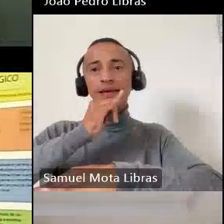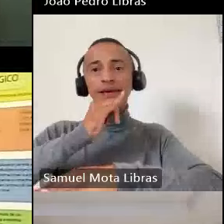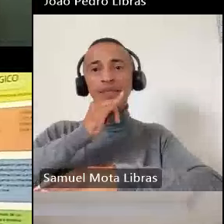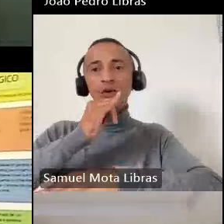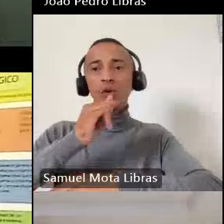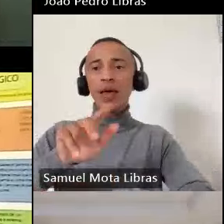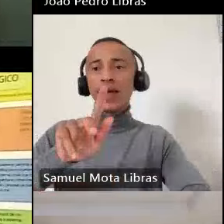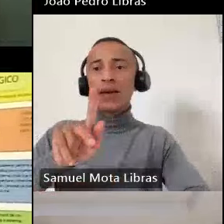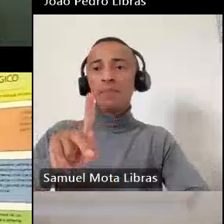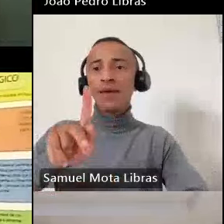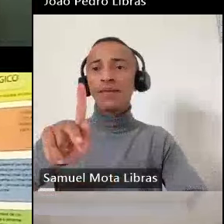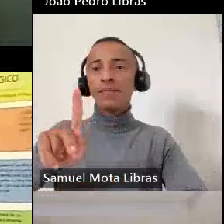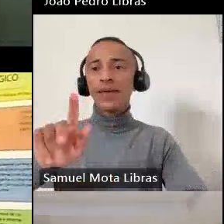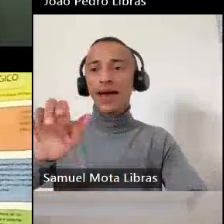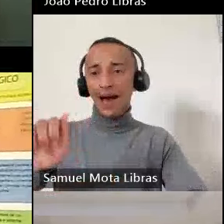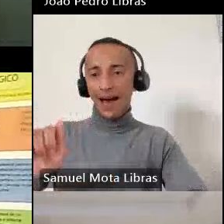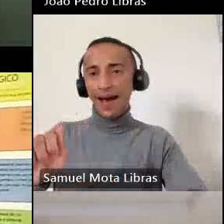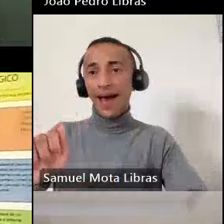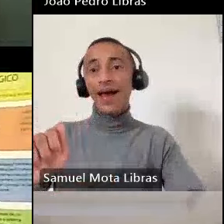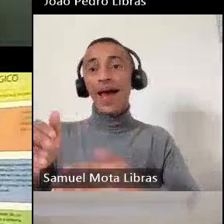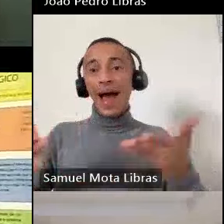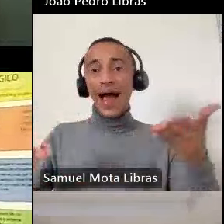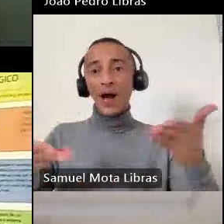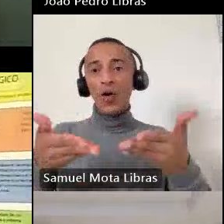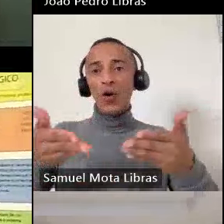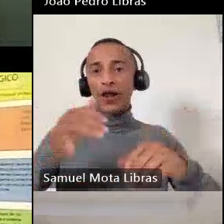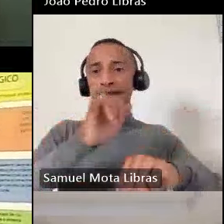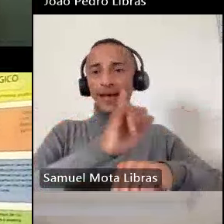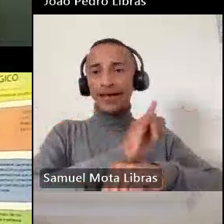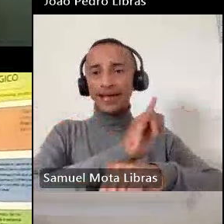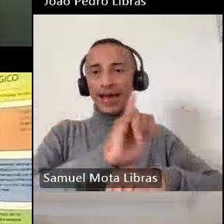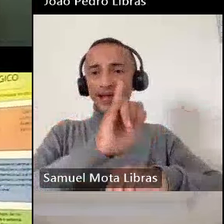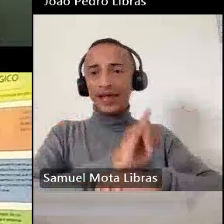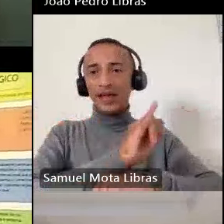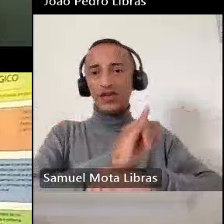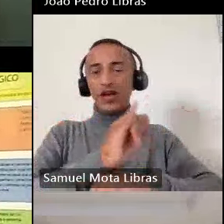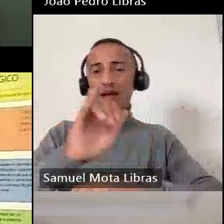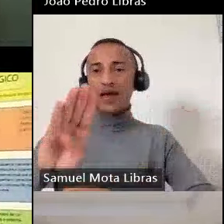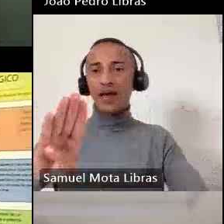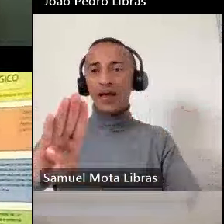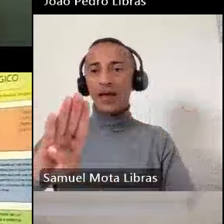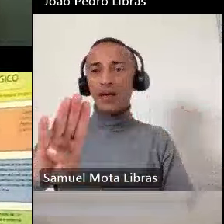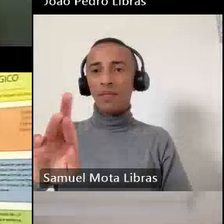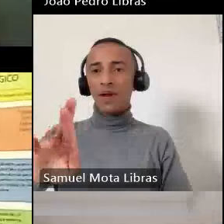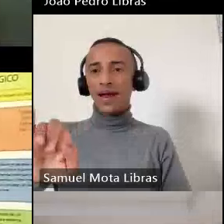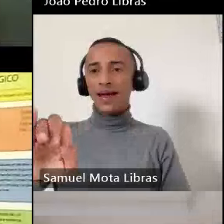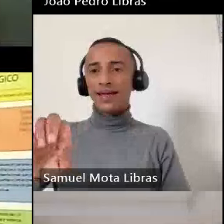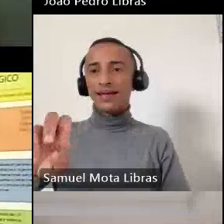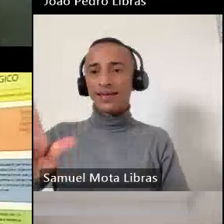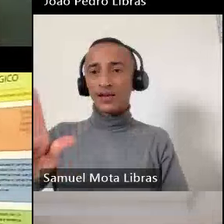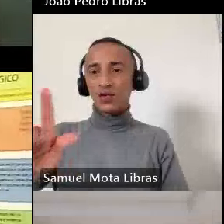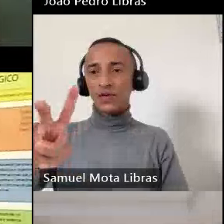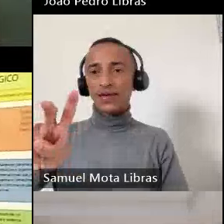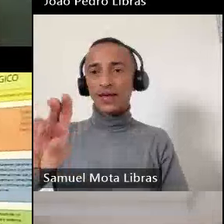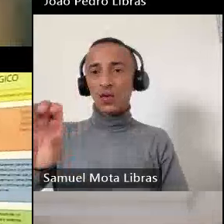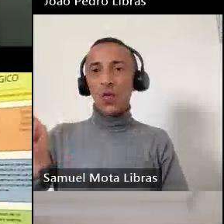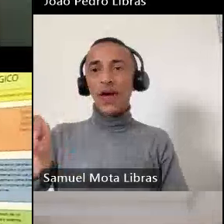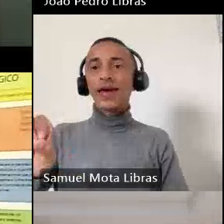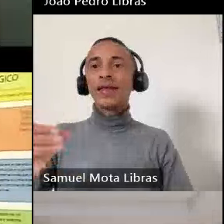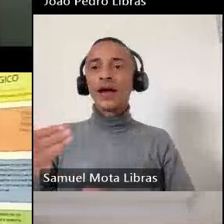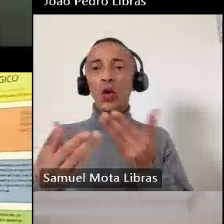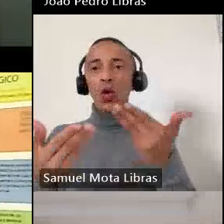50 ele ele Qual é a relação dele com evidências quer dizer de que forma isso fica registrado ou